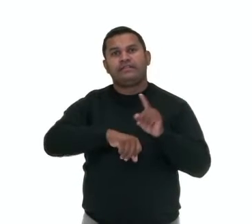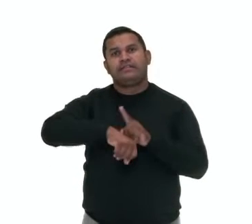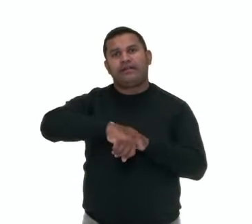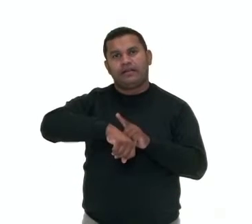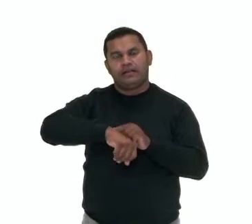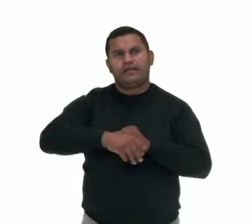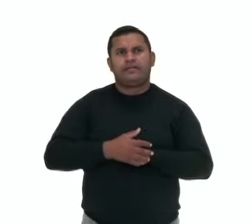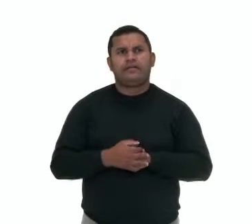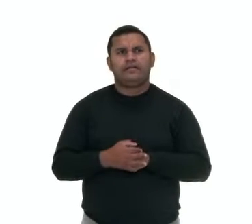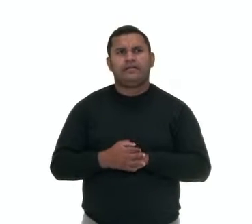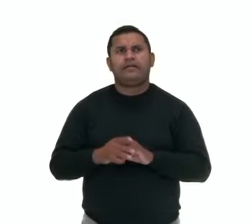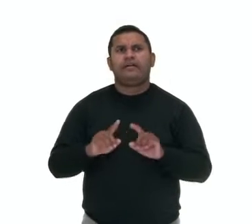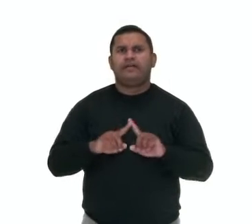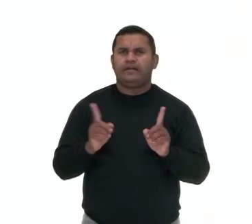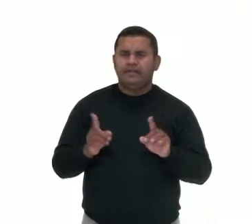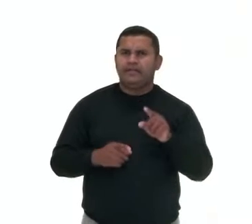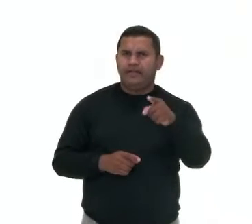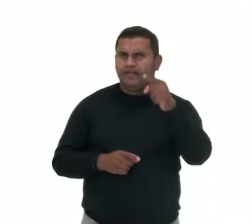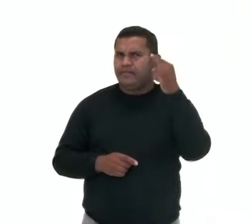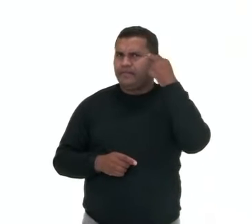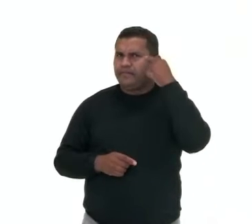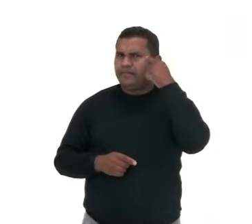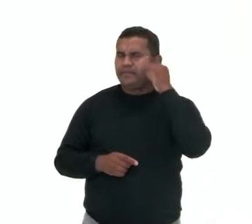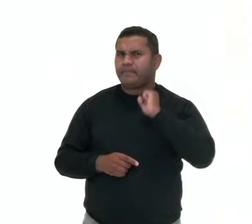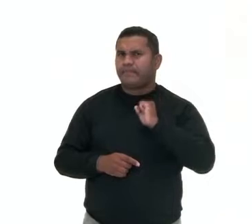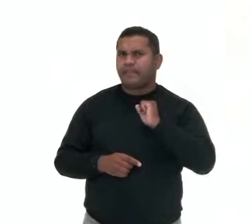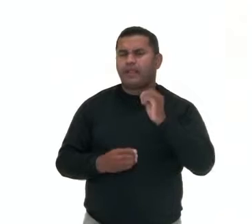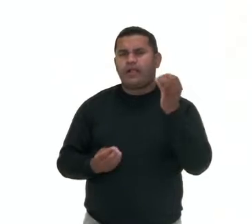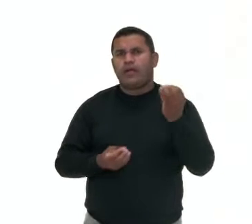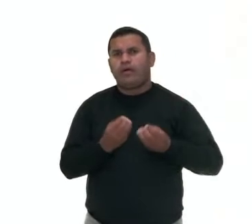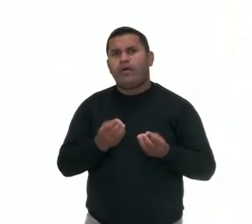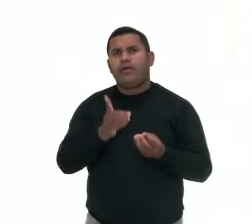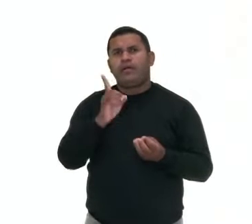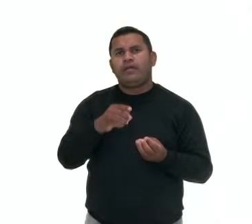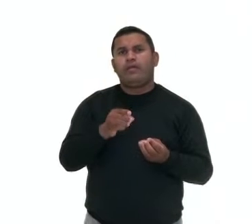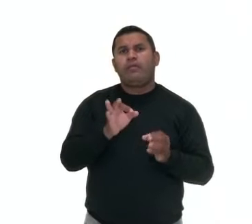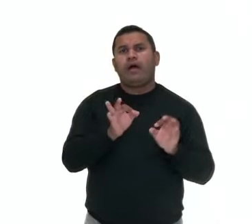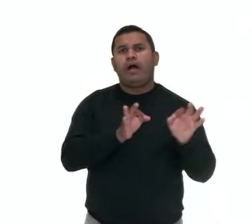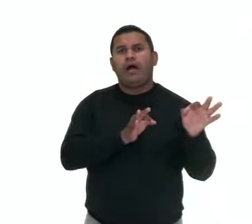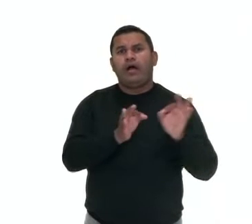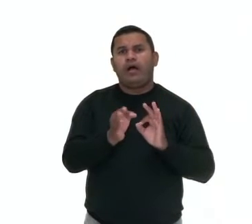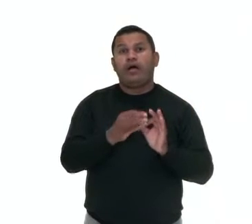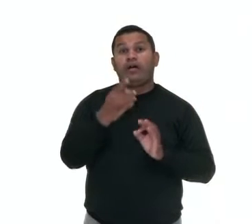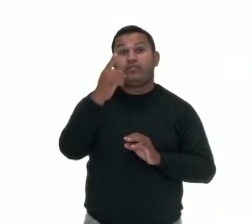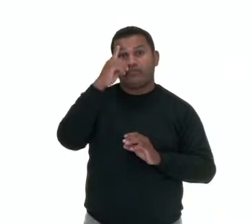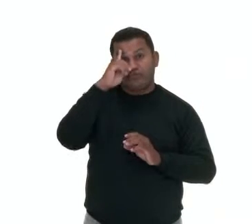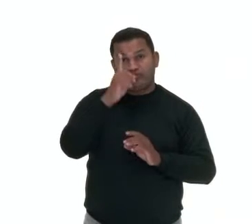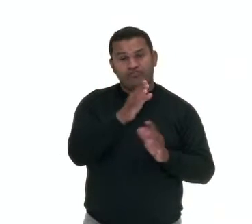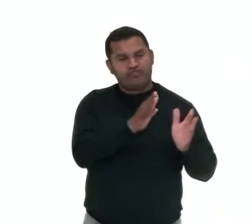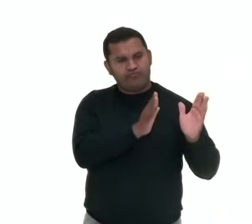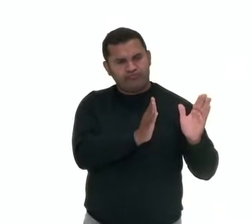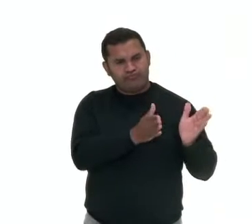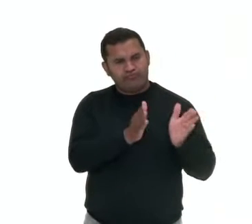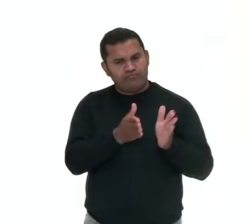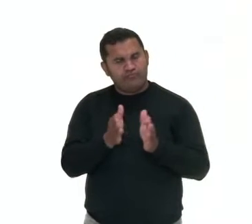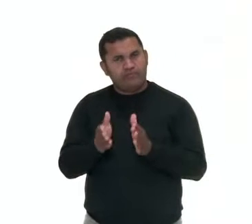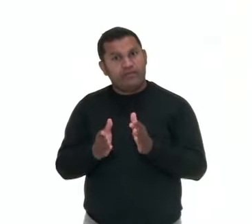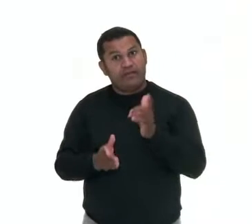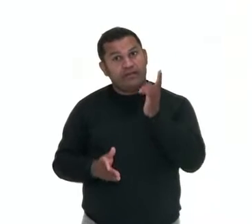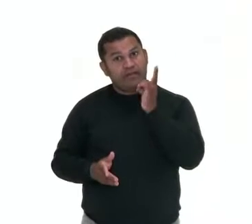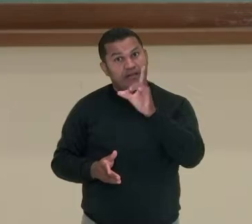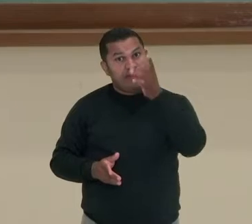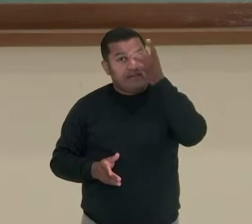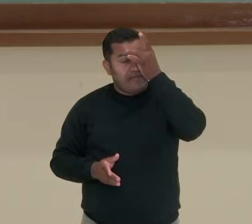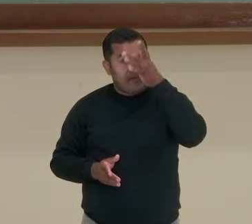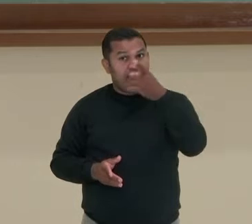pensou em como uma rotina organizada de estudos poderia te ajudar em seu aprendizado? Acho